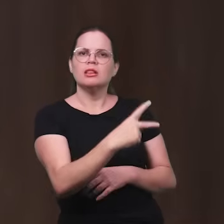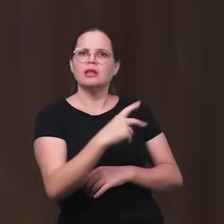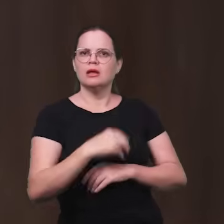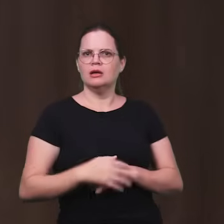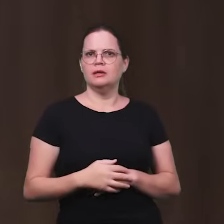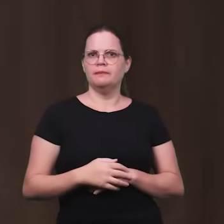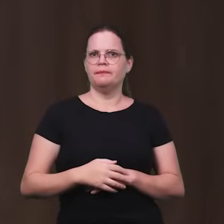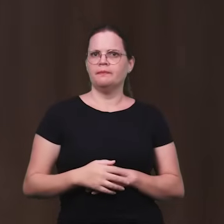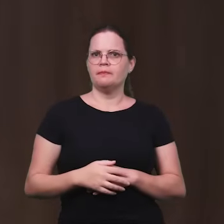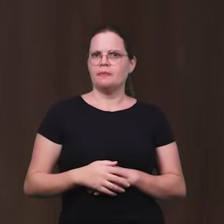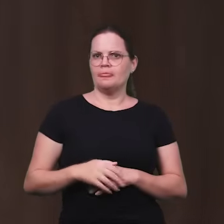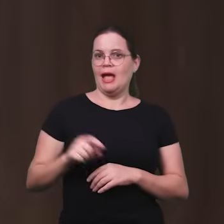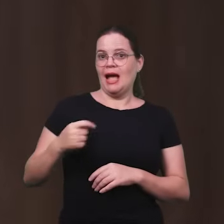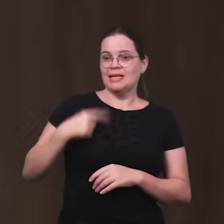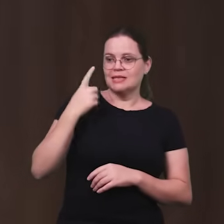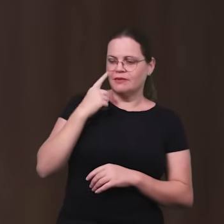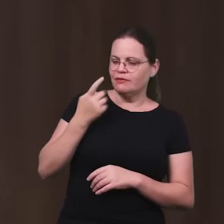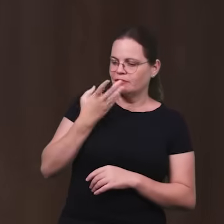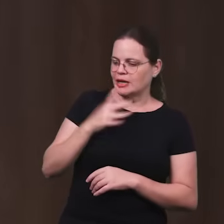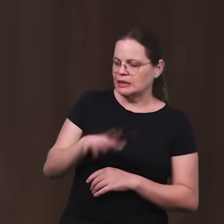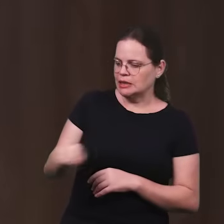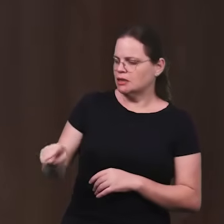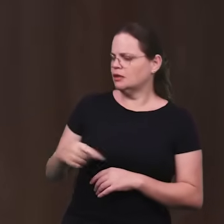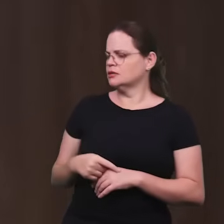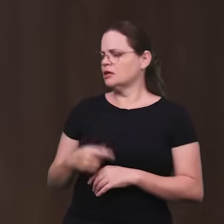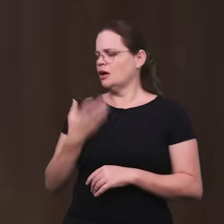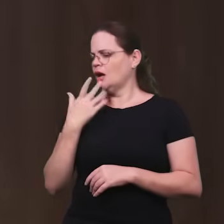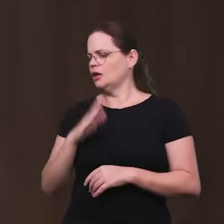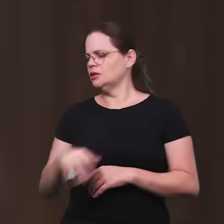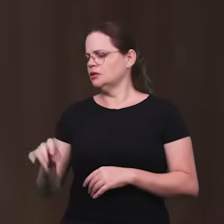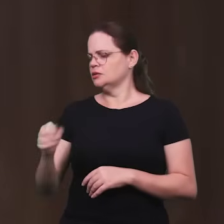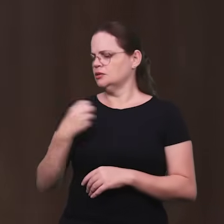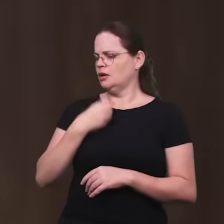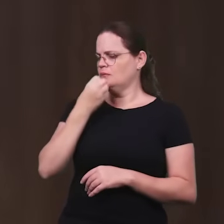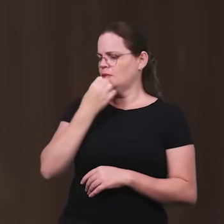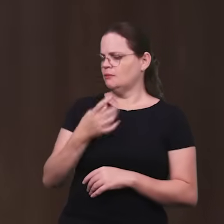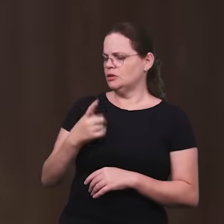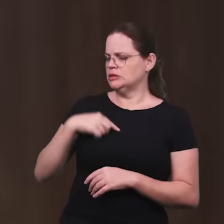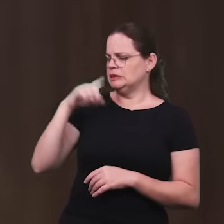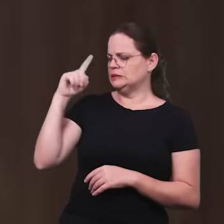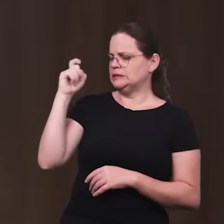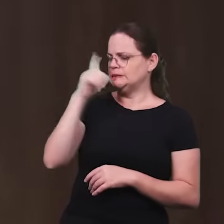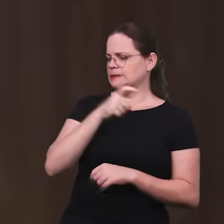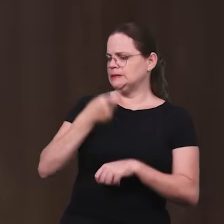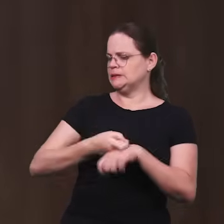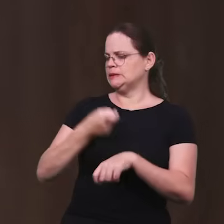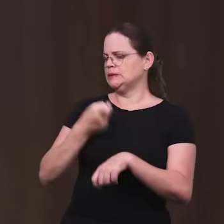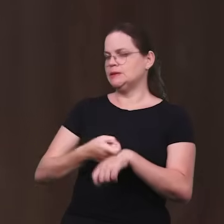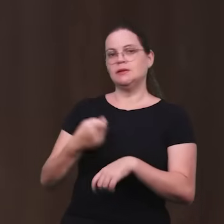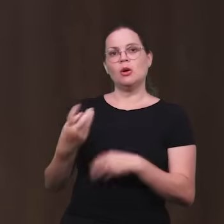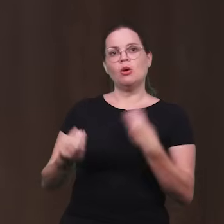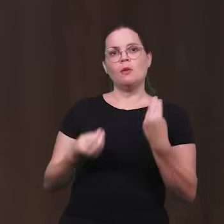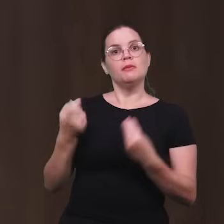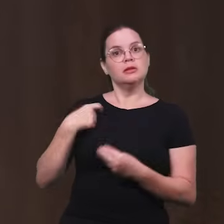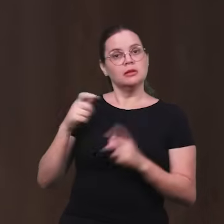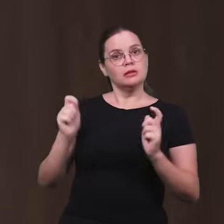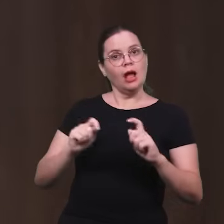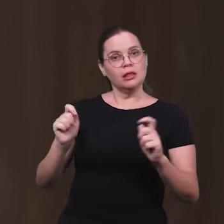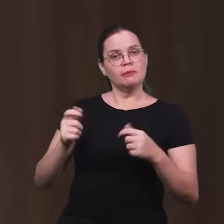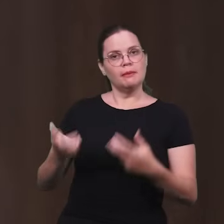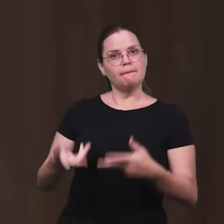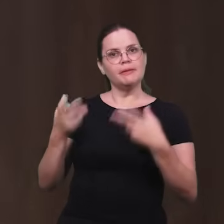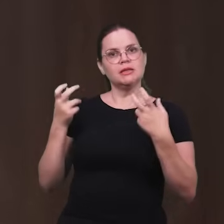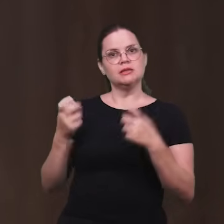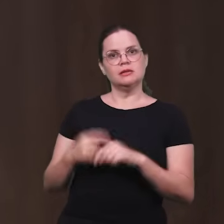qual é a índole daquela criança, se é uma índole boa, se é uma índole mais difícil, se é uma índole ruim. Então, você tem